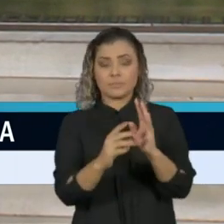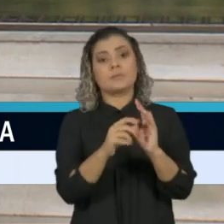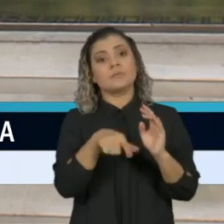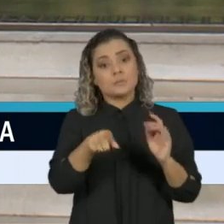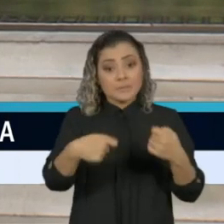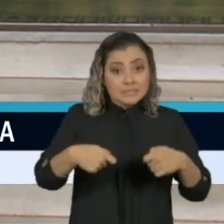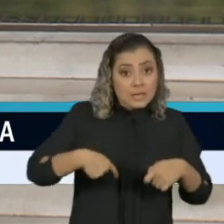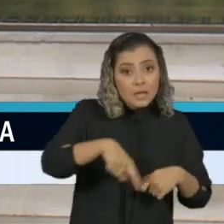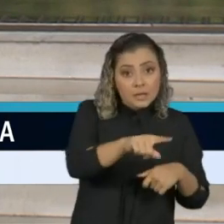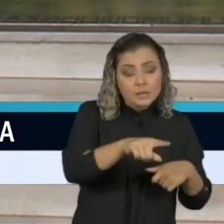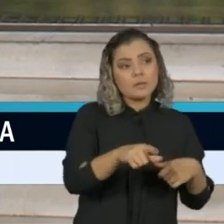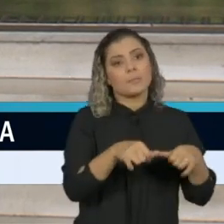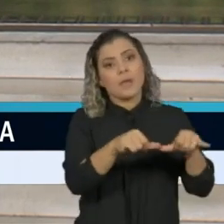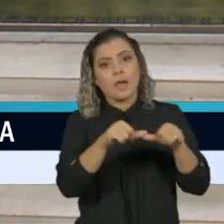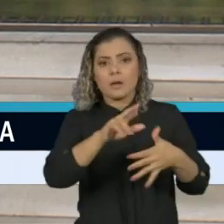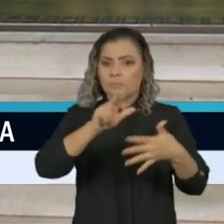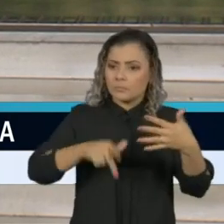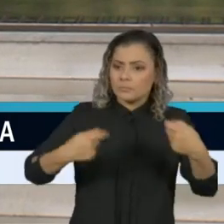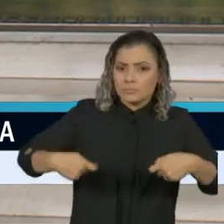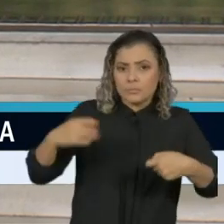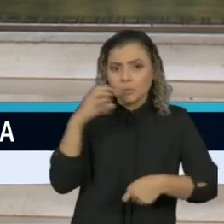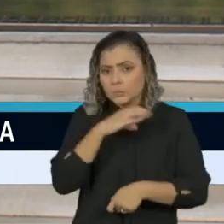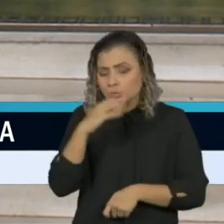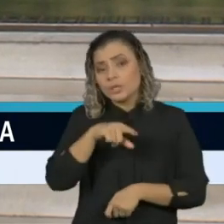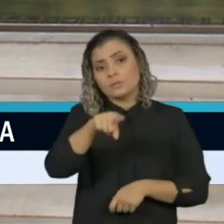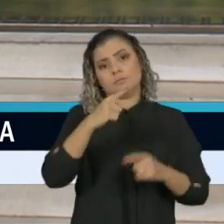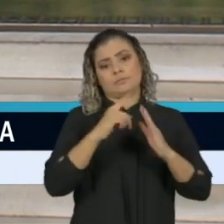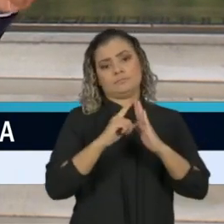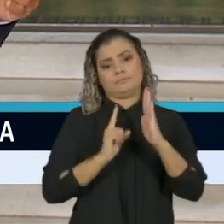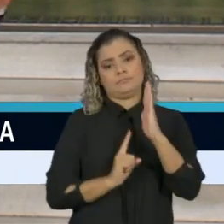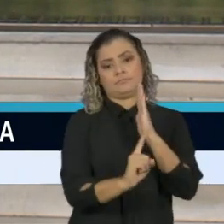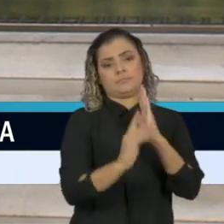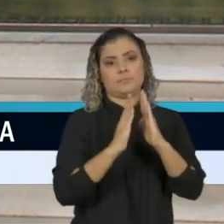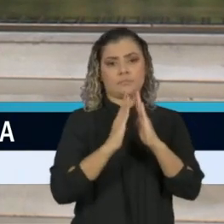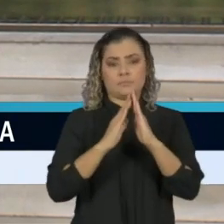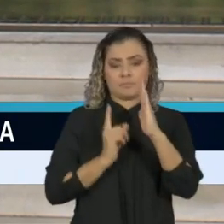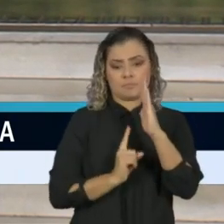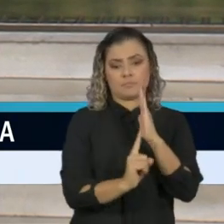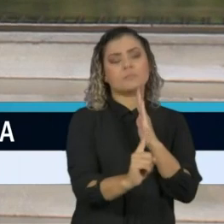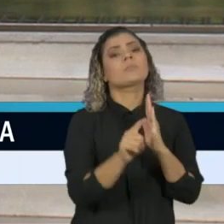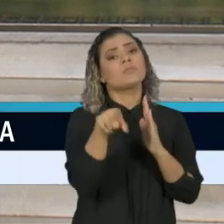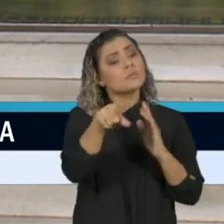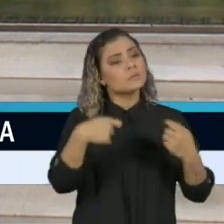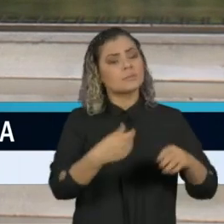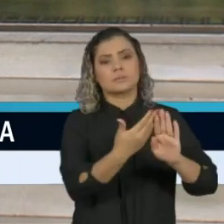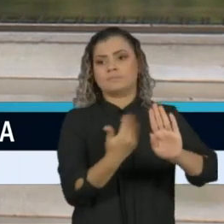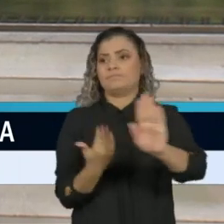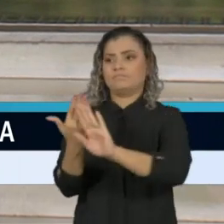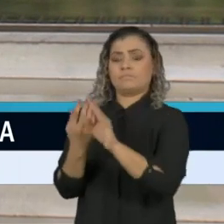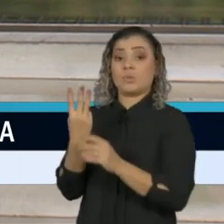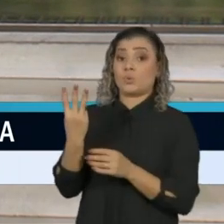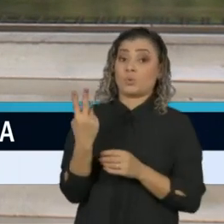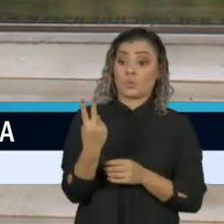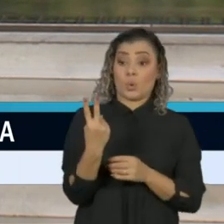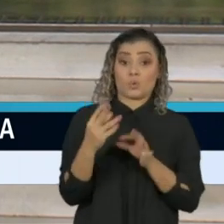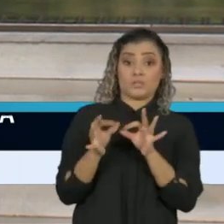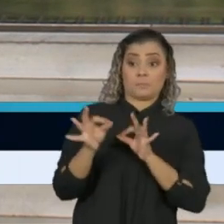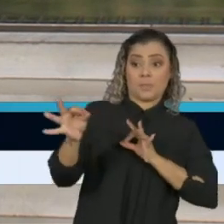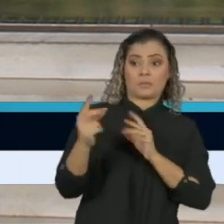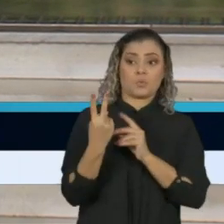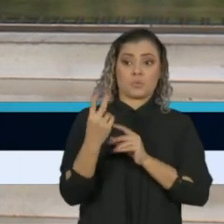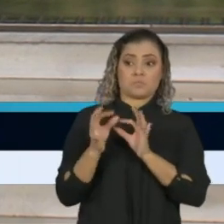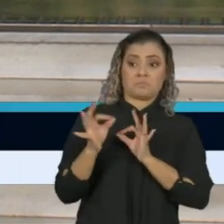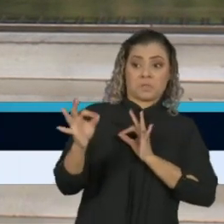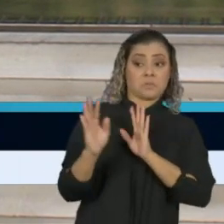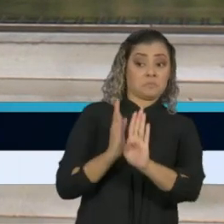você tenha que sair por necessidade da sua casa, pelo menos 2 metros entre você e outra